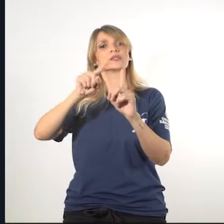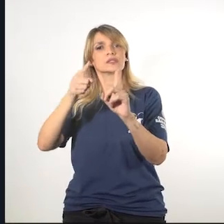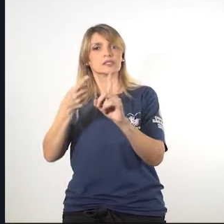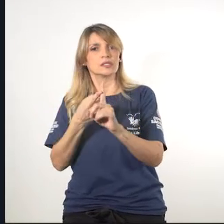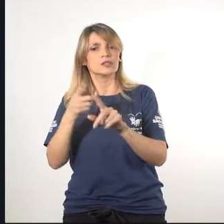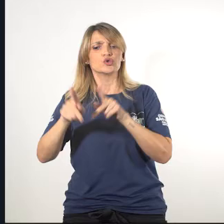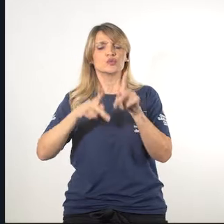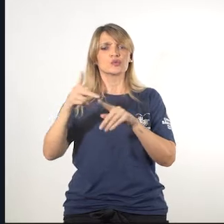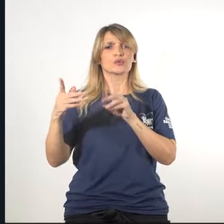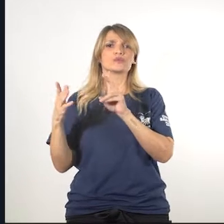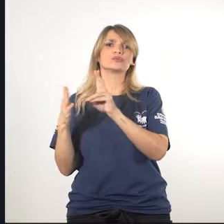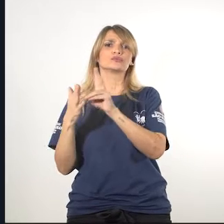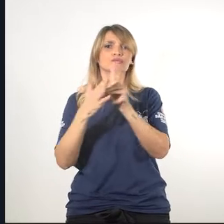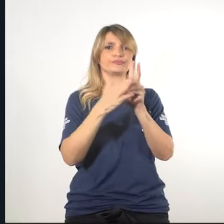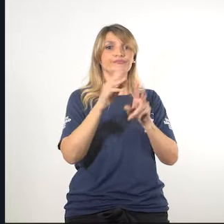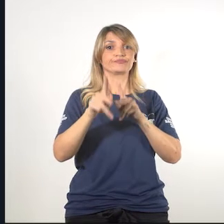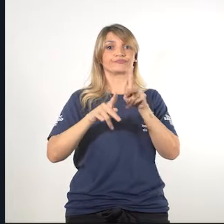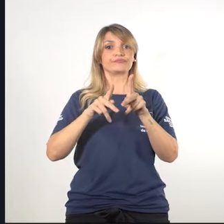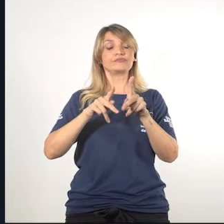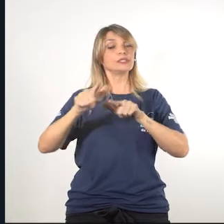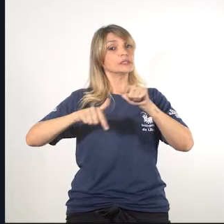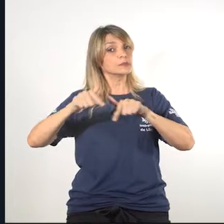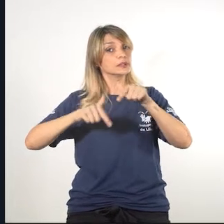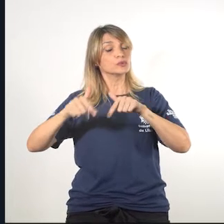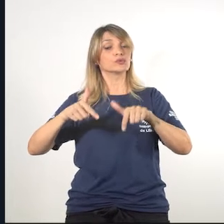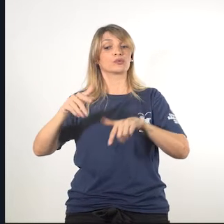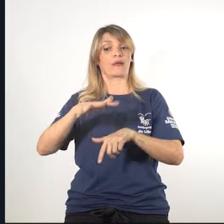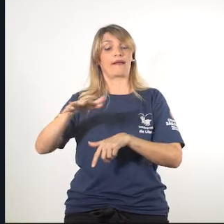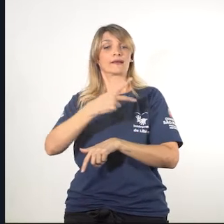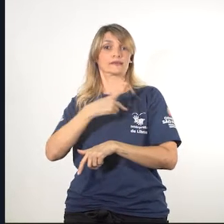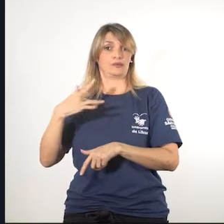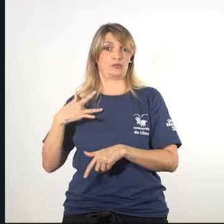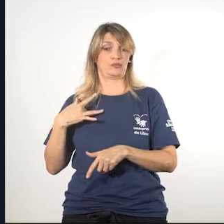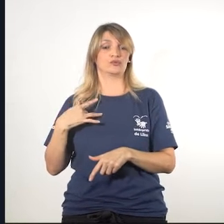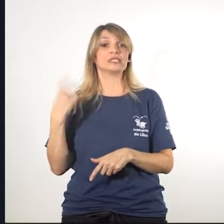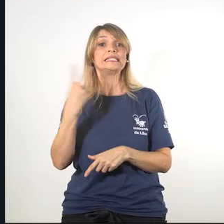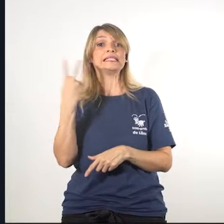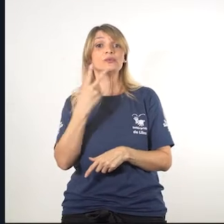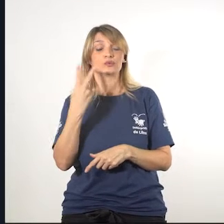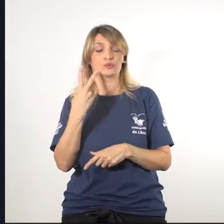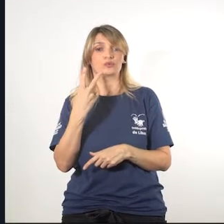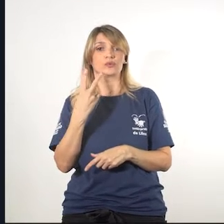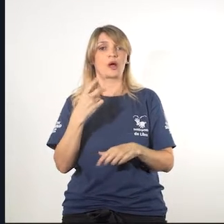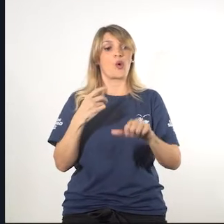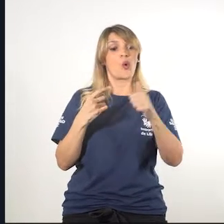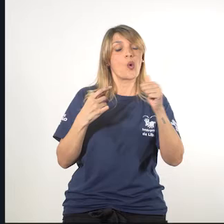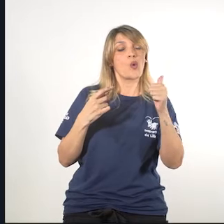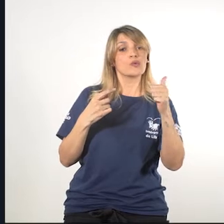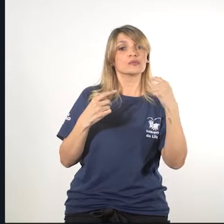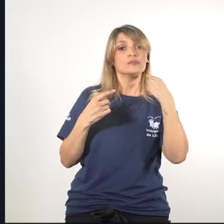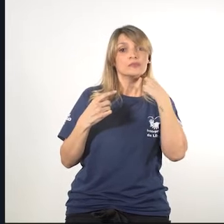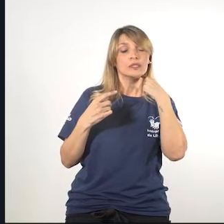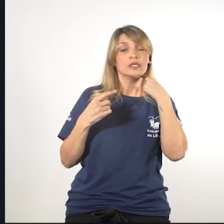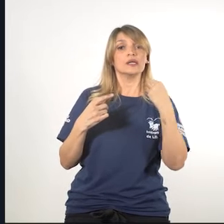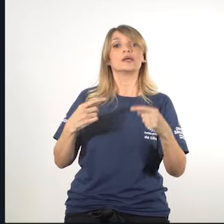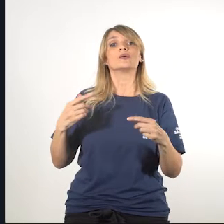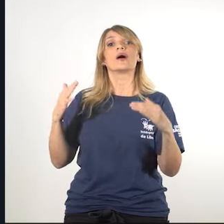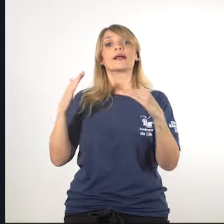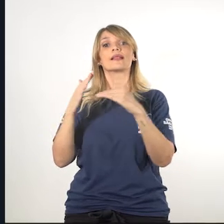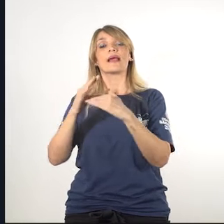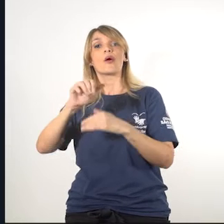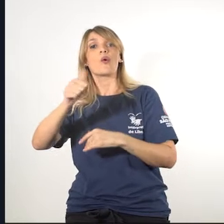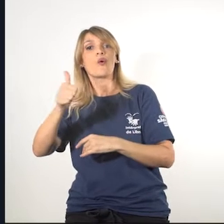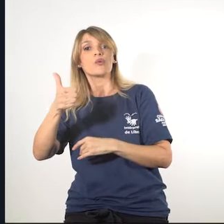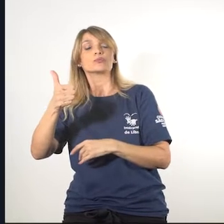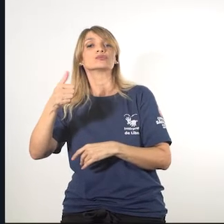povos indígenas e trabalhadores de saúde. A segunda fase, do dia 11/5 ao dia 8/6, idosos